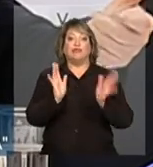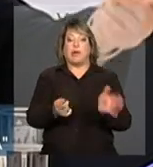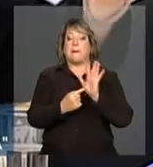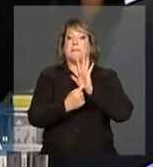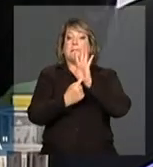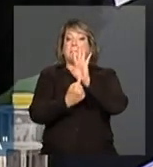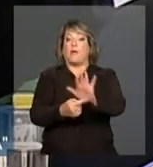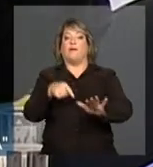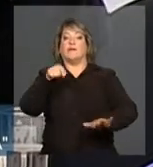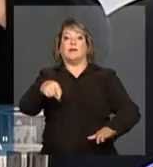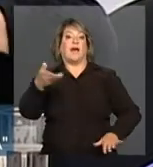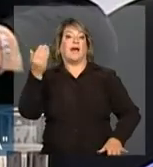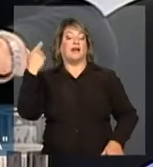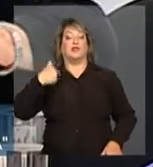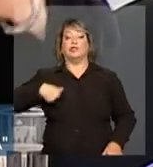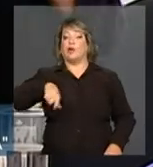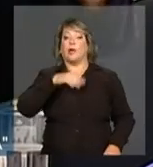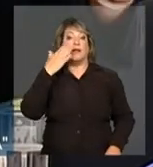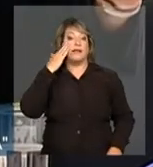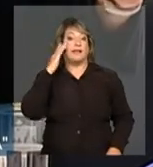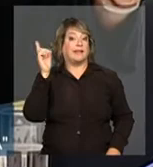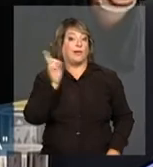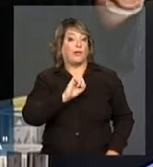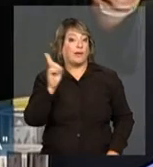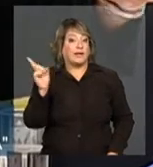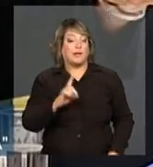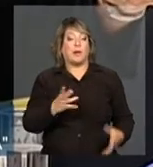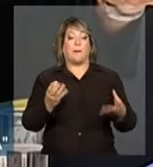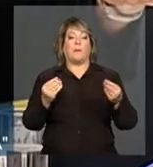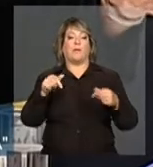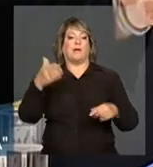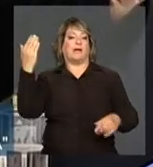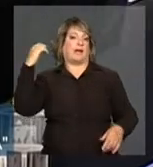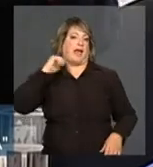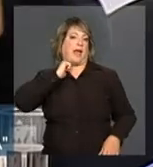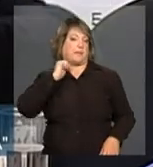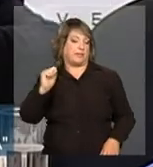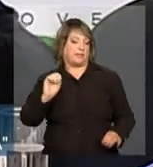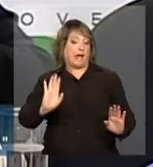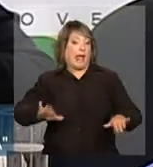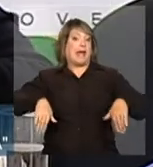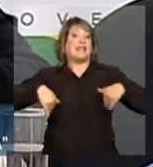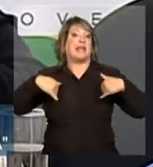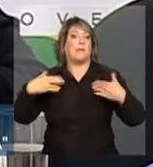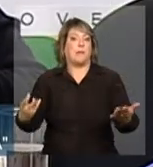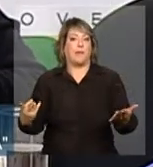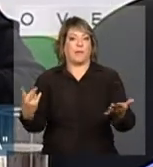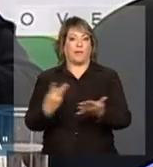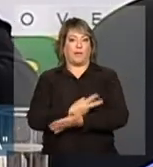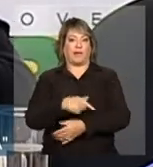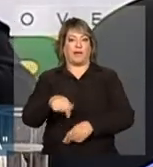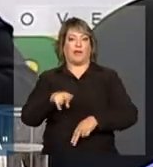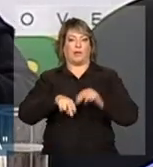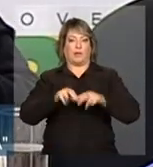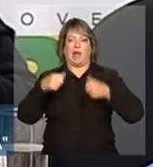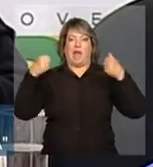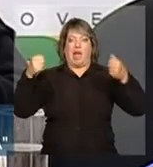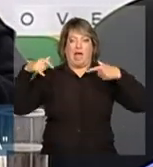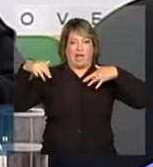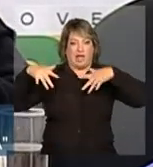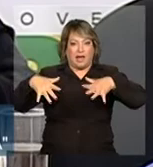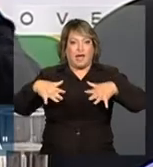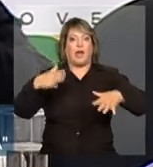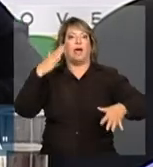mostrava isso. Nós não entendíamos tanto naquela em abril. Passamos a compreender com mais